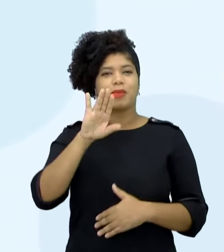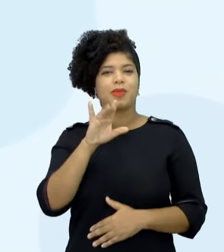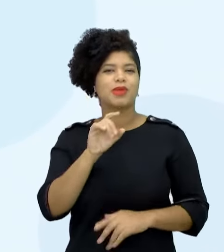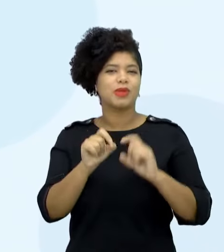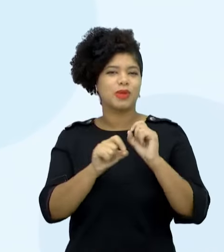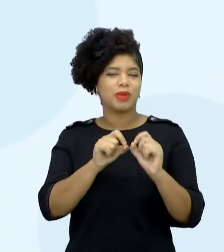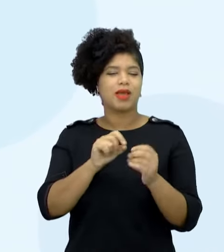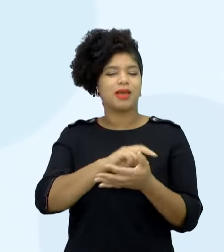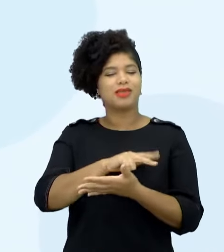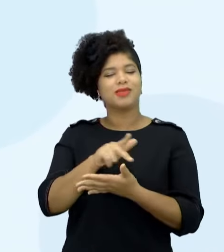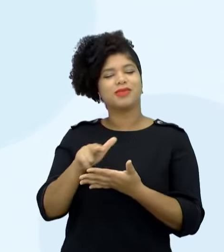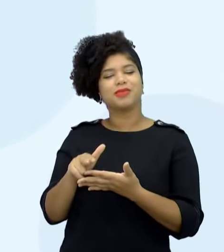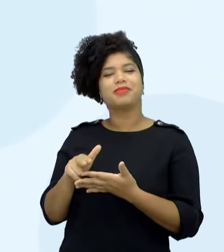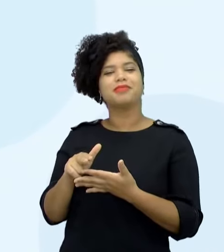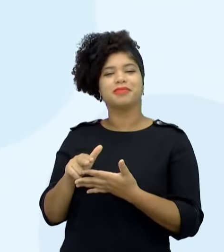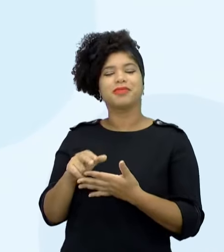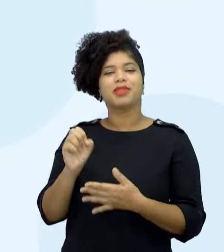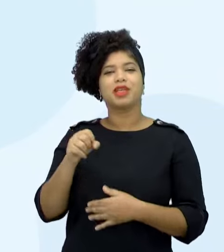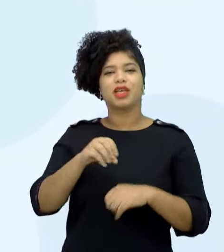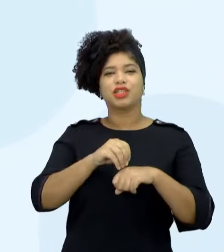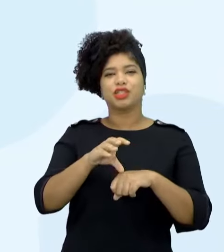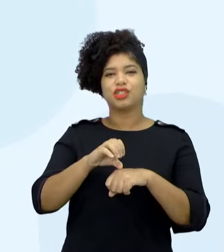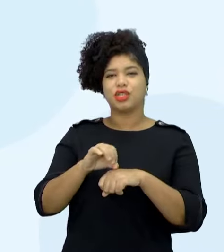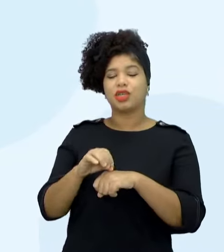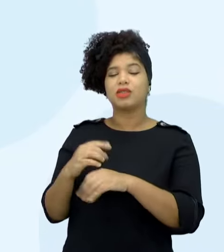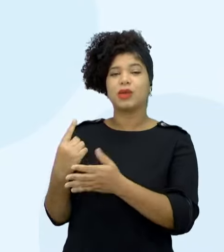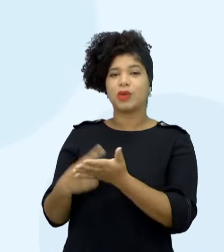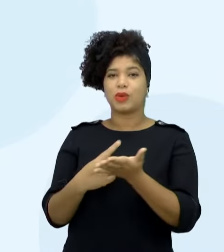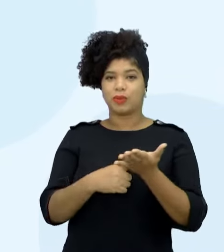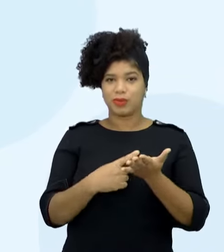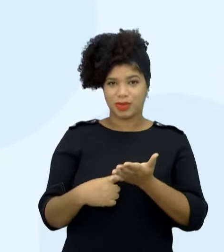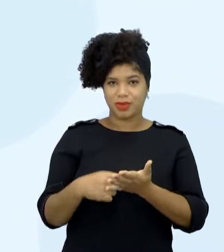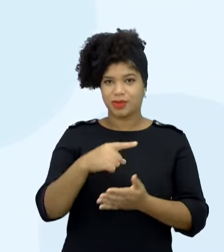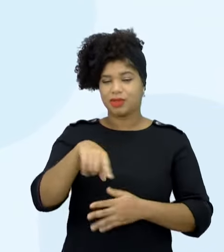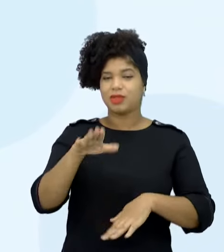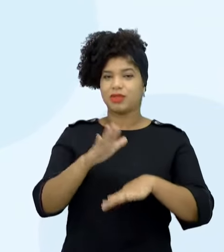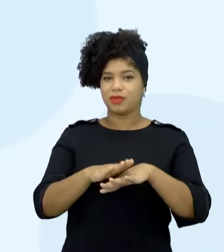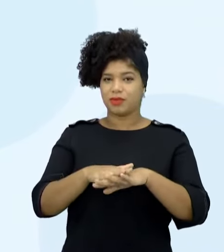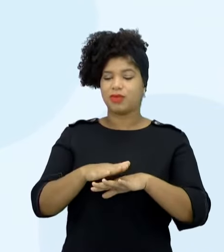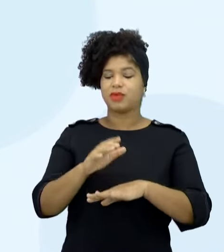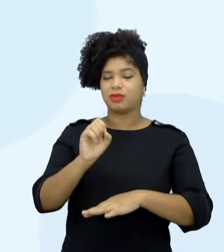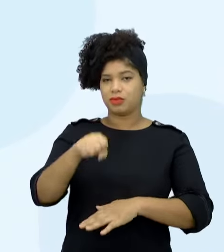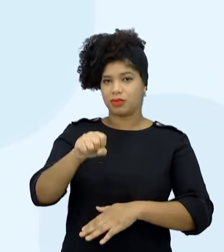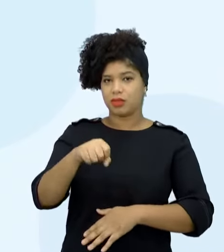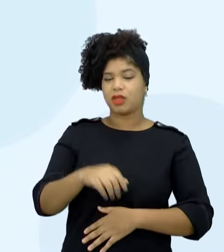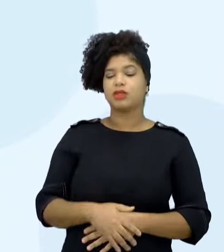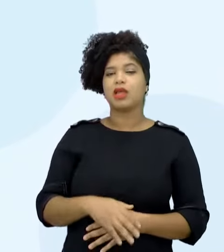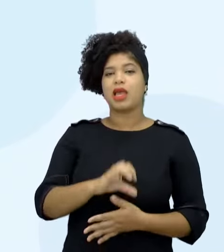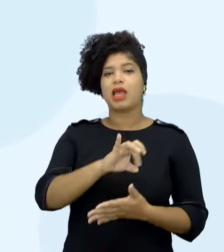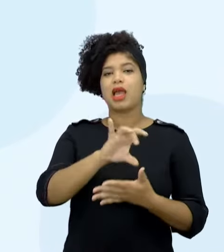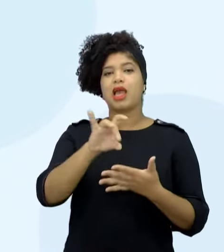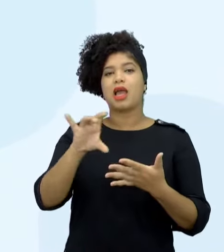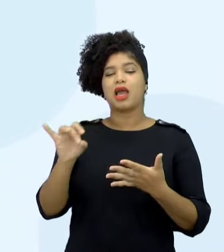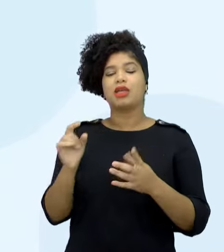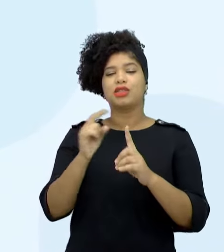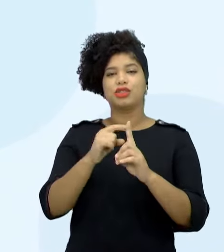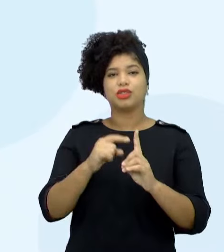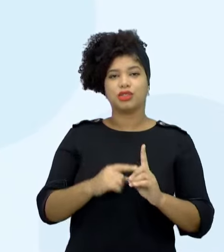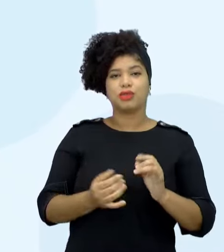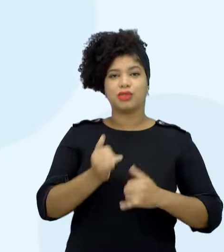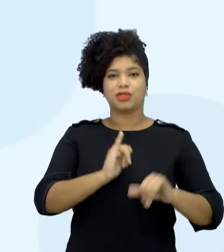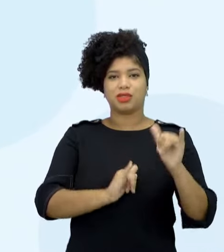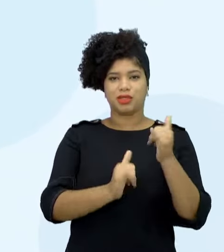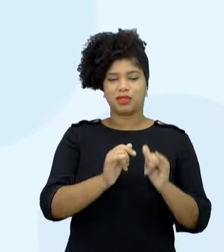sobre as questões. Cite alguns tipos de combinações lá que você fez em cada tipo de energia